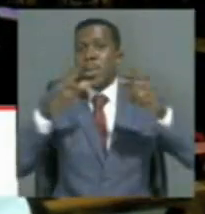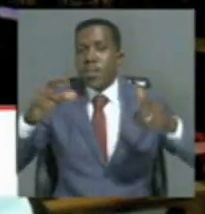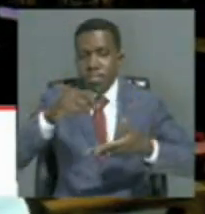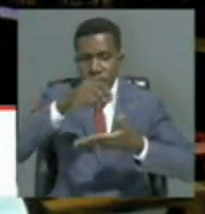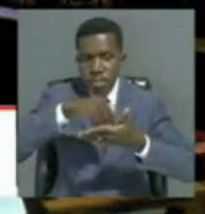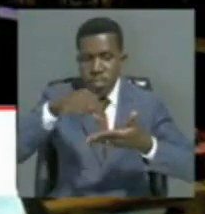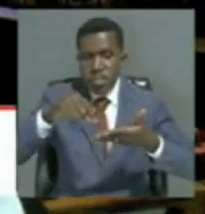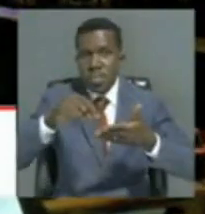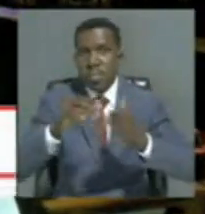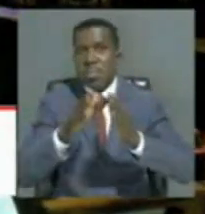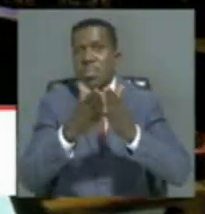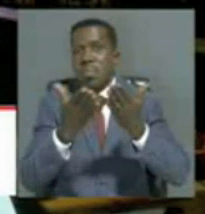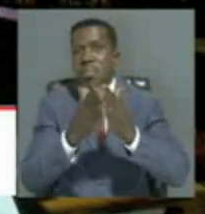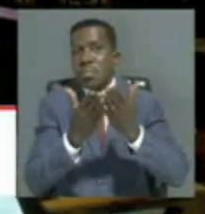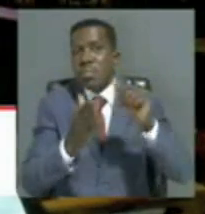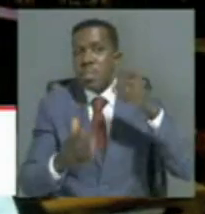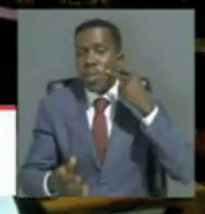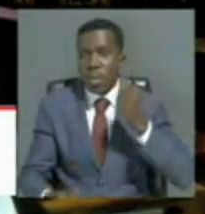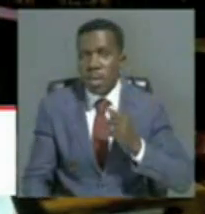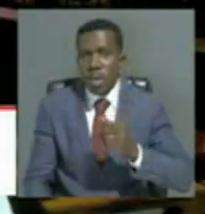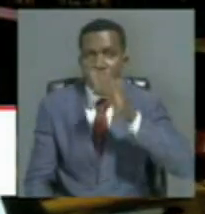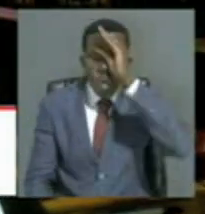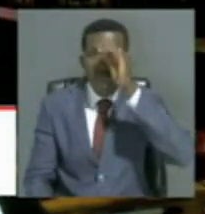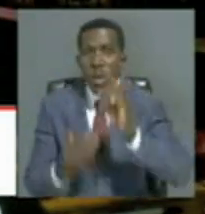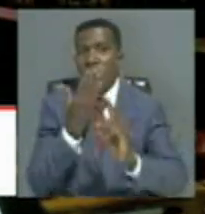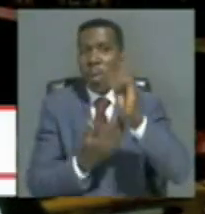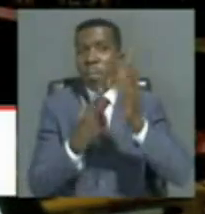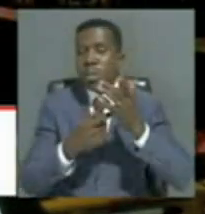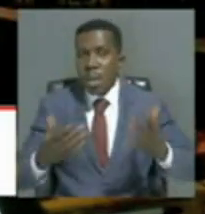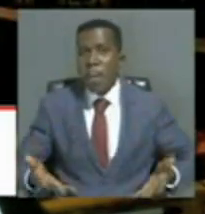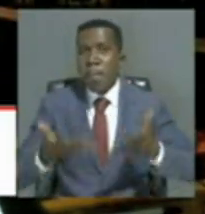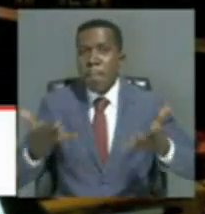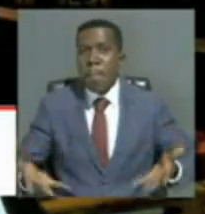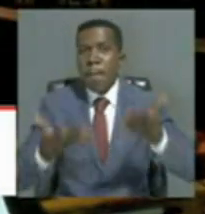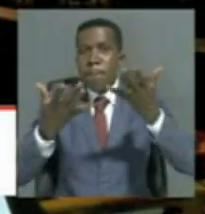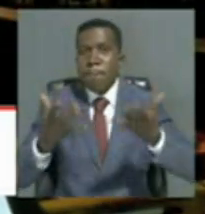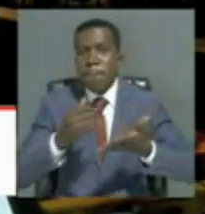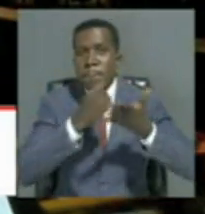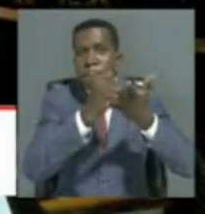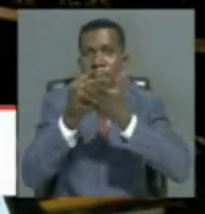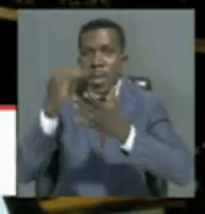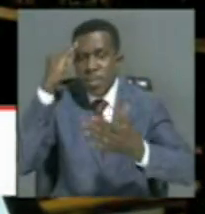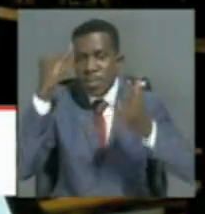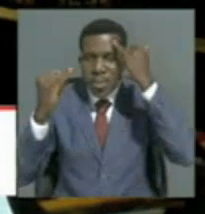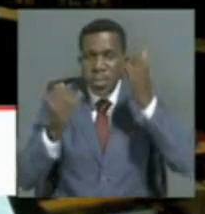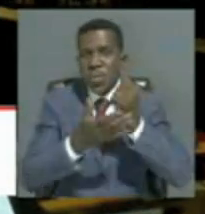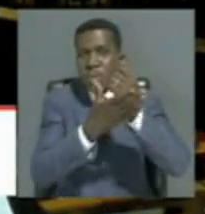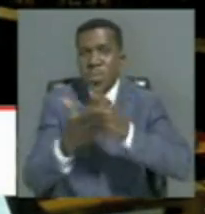É um escritor que inspira os novos fazedores da arte